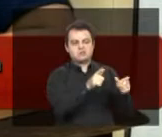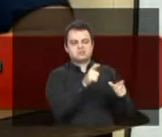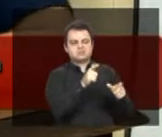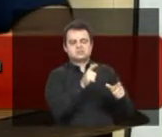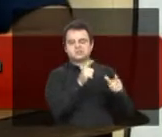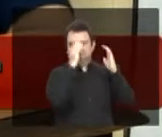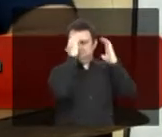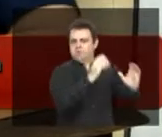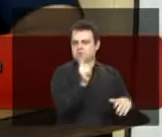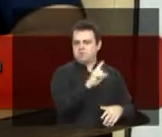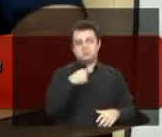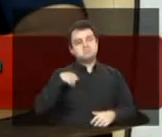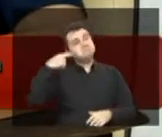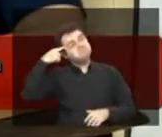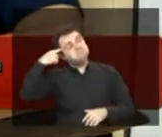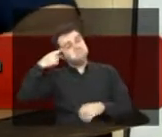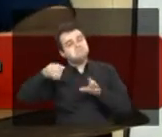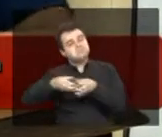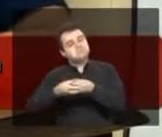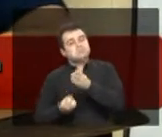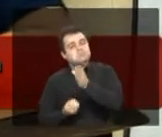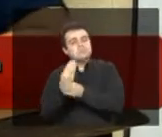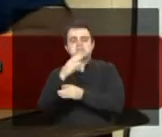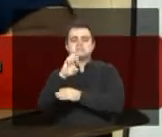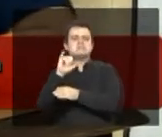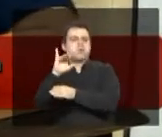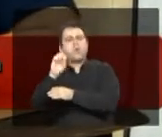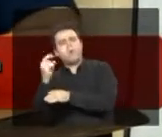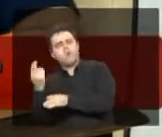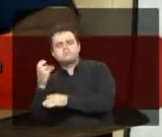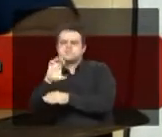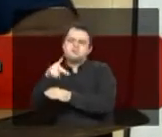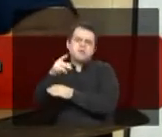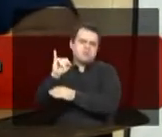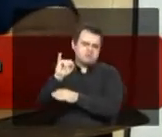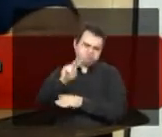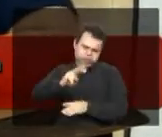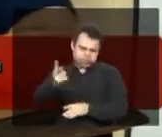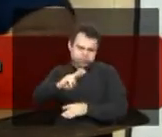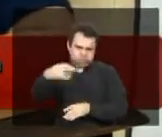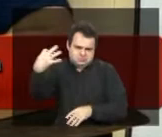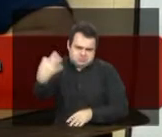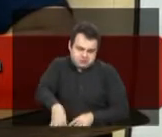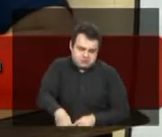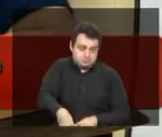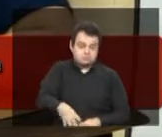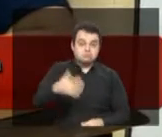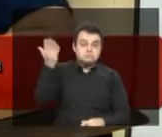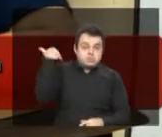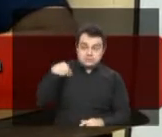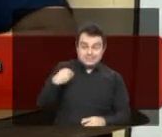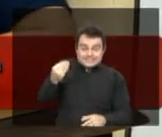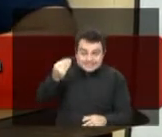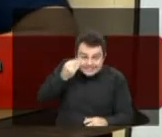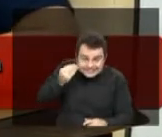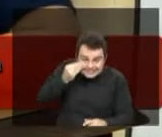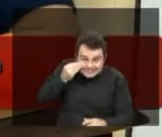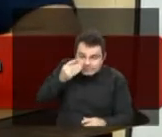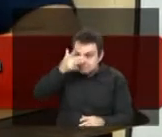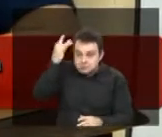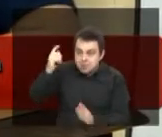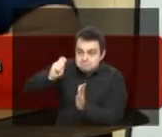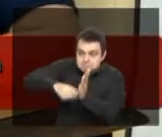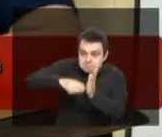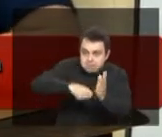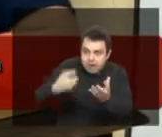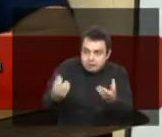pensei nessa SEI ou CPI, como queiram chamar. Num primeiro momento, eu não obtive todas as